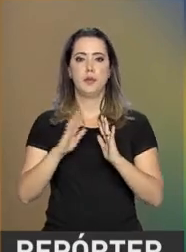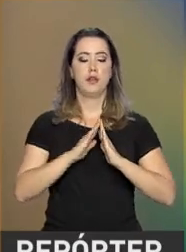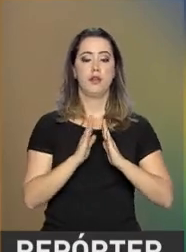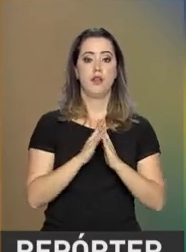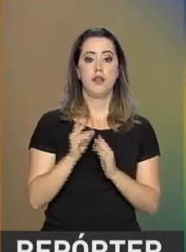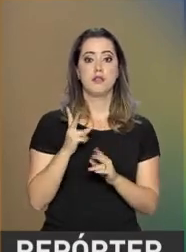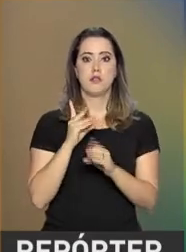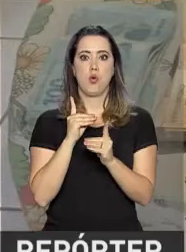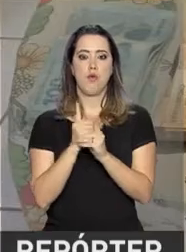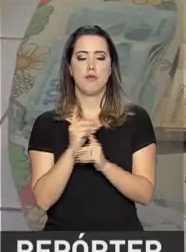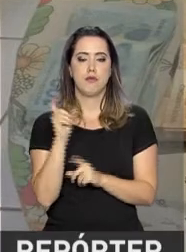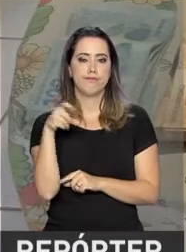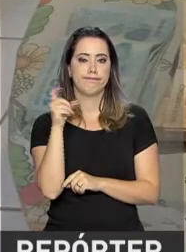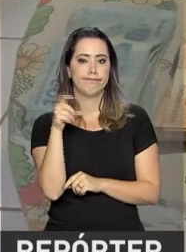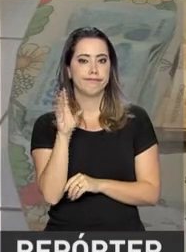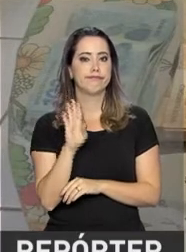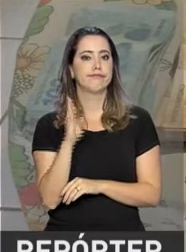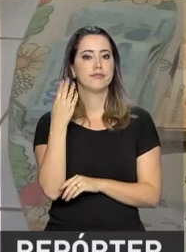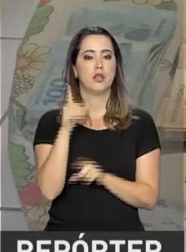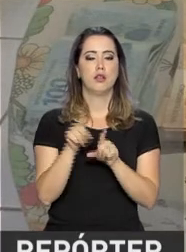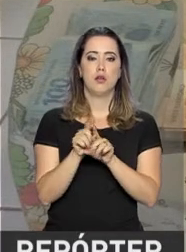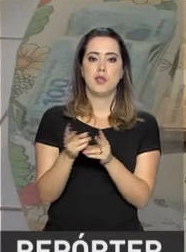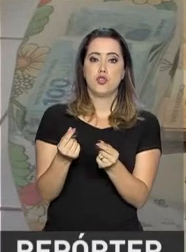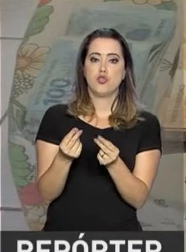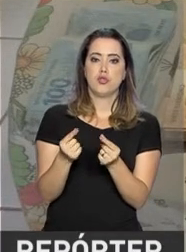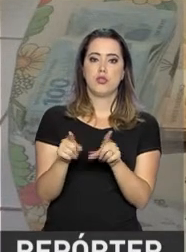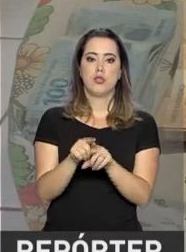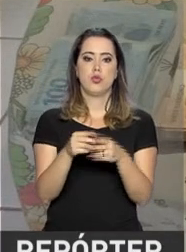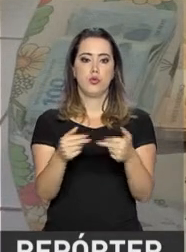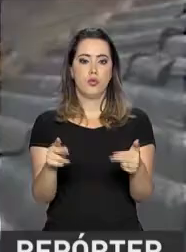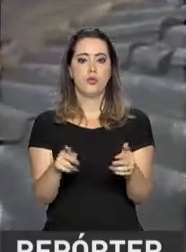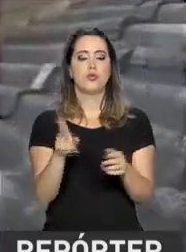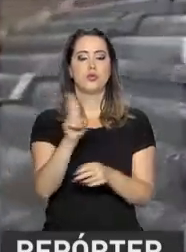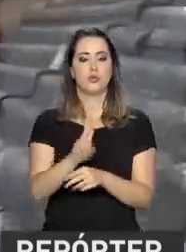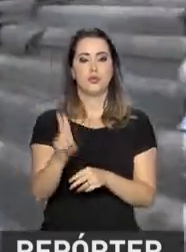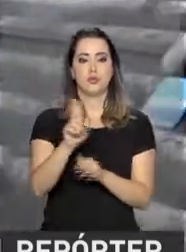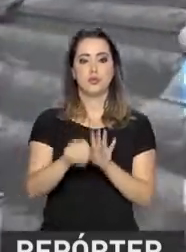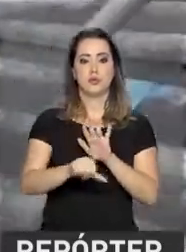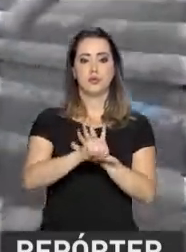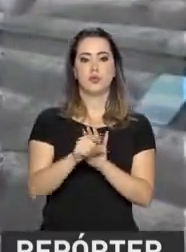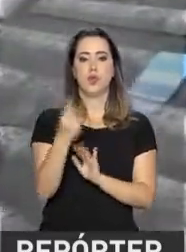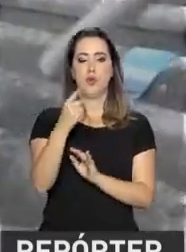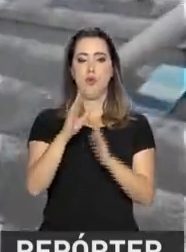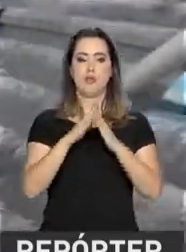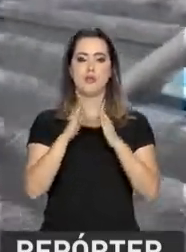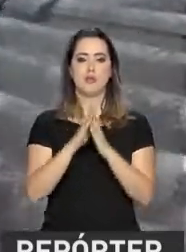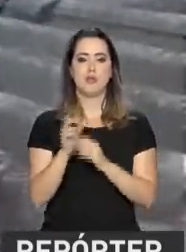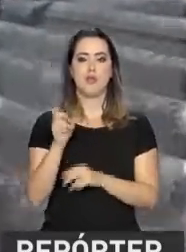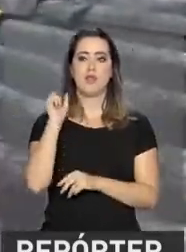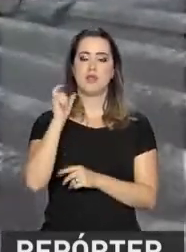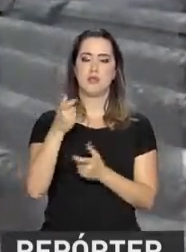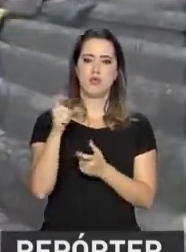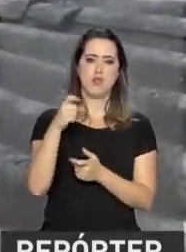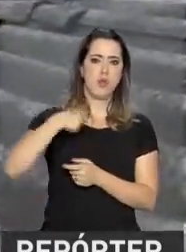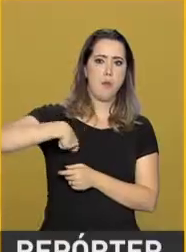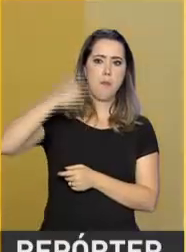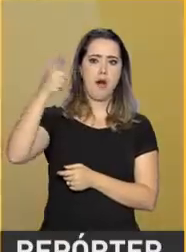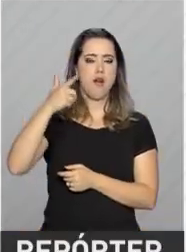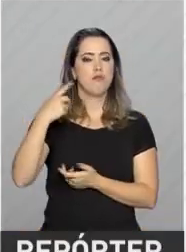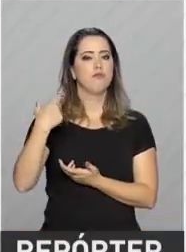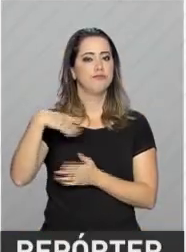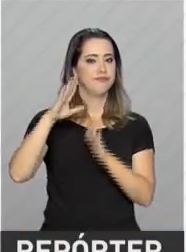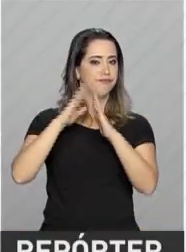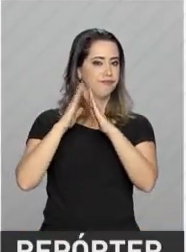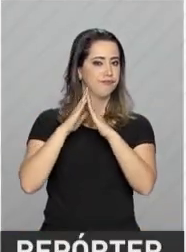cidadão falsificados dinheiro e material usado nos crimes em uma das casas os cartões foram jogados no telhado